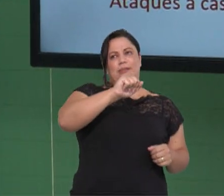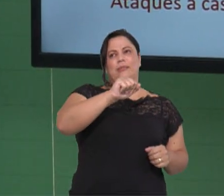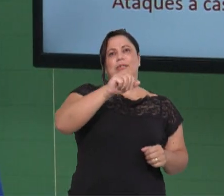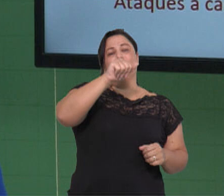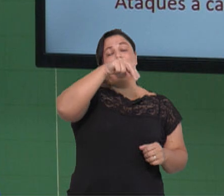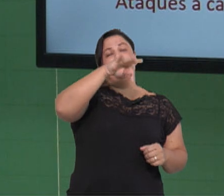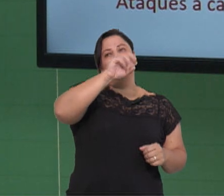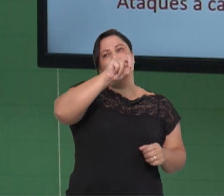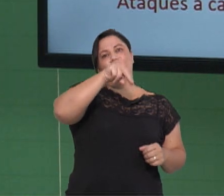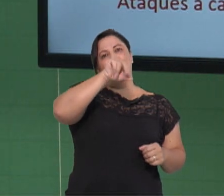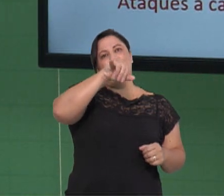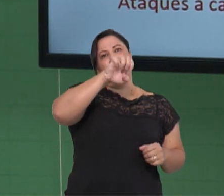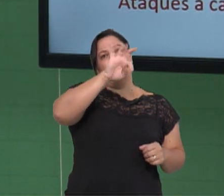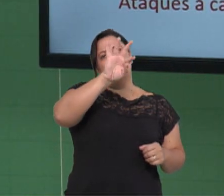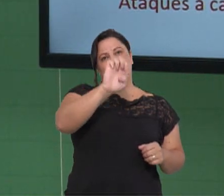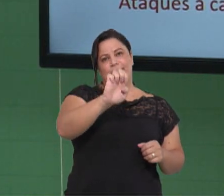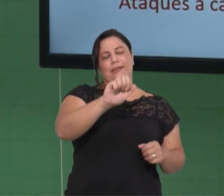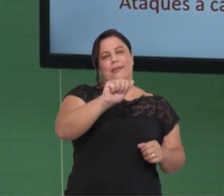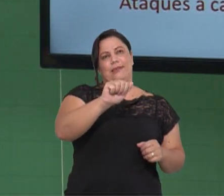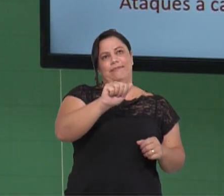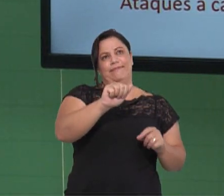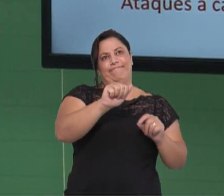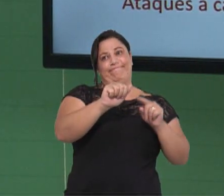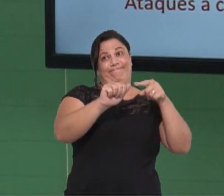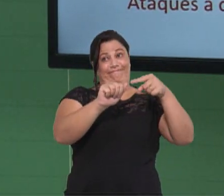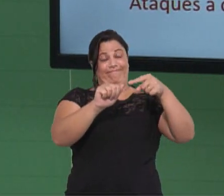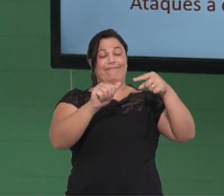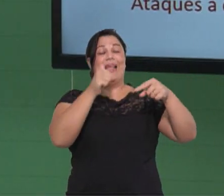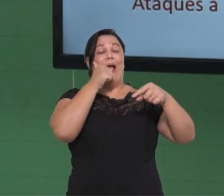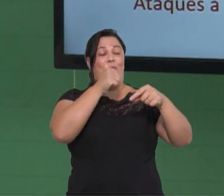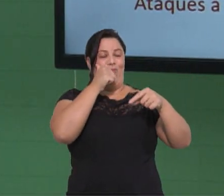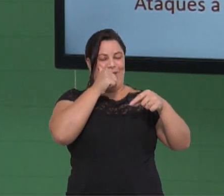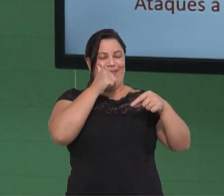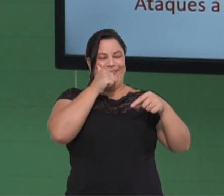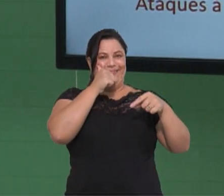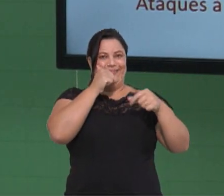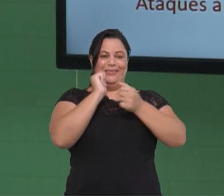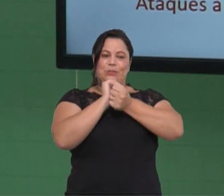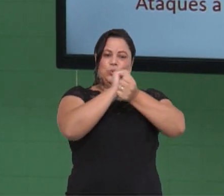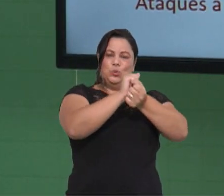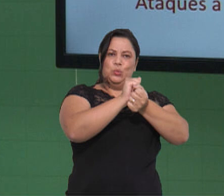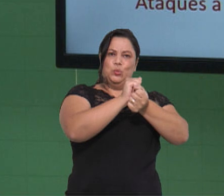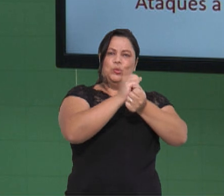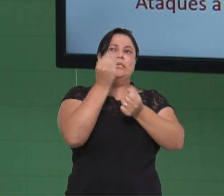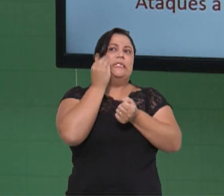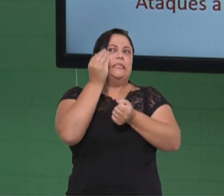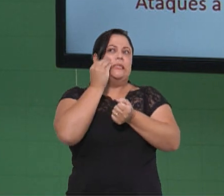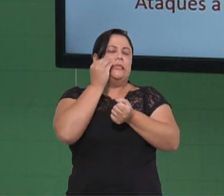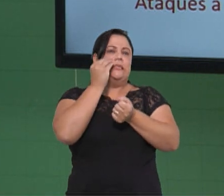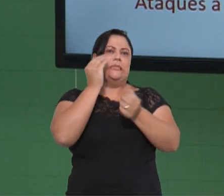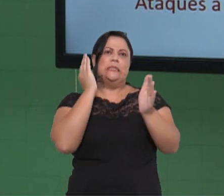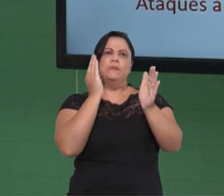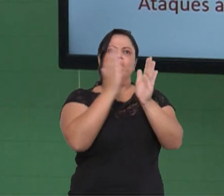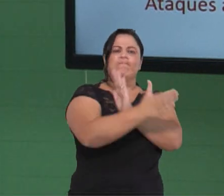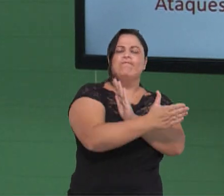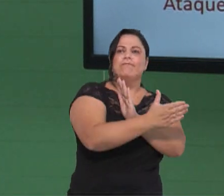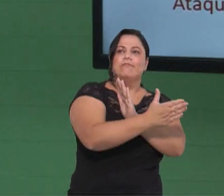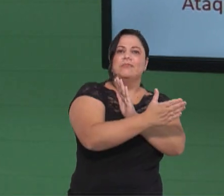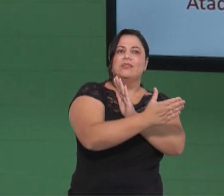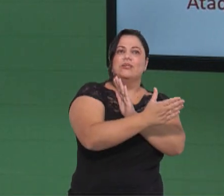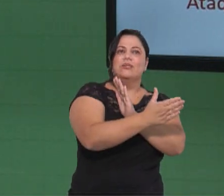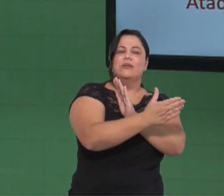a França, né? E acaba sendo preso e depois vai ser condenado como traidor. Então, em momento